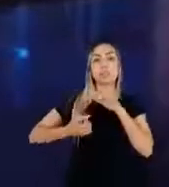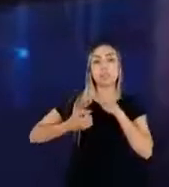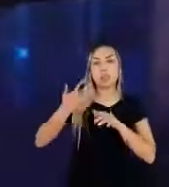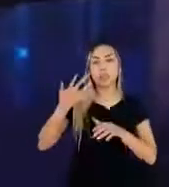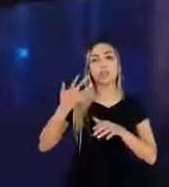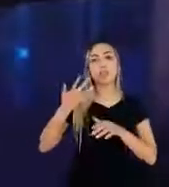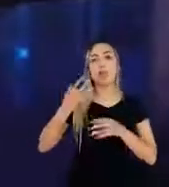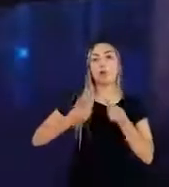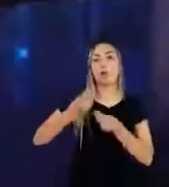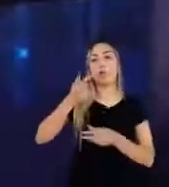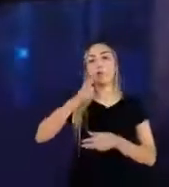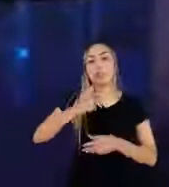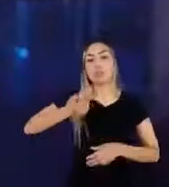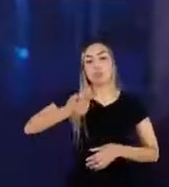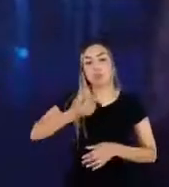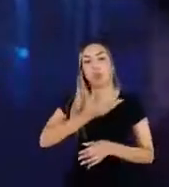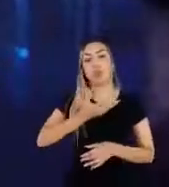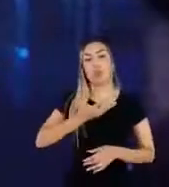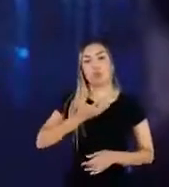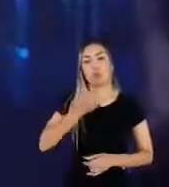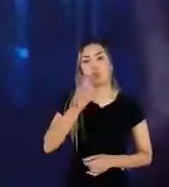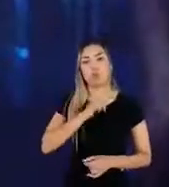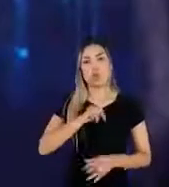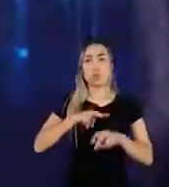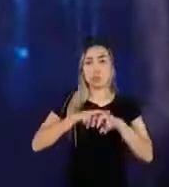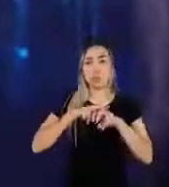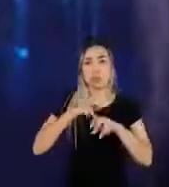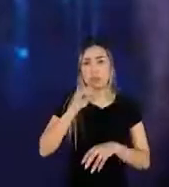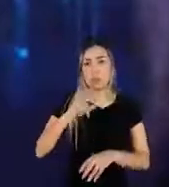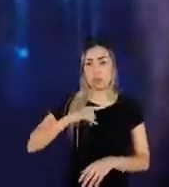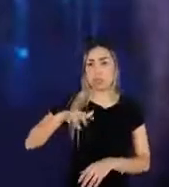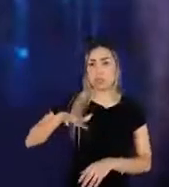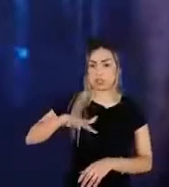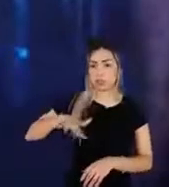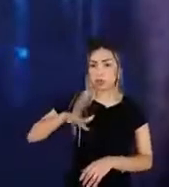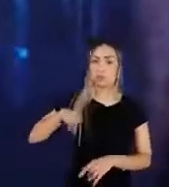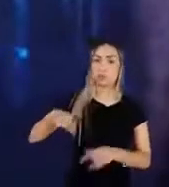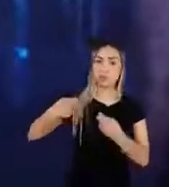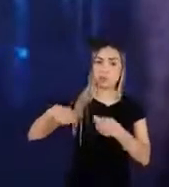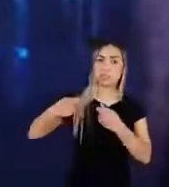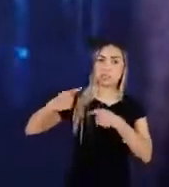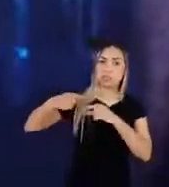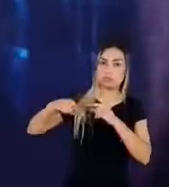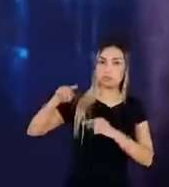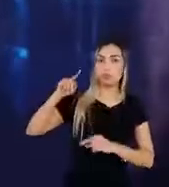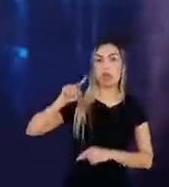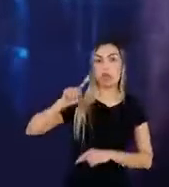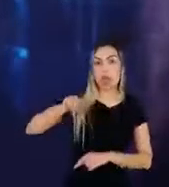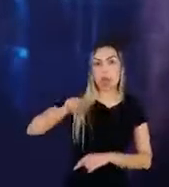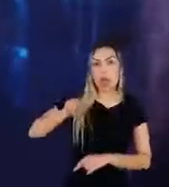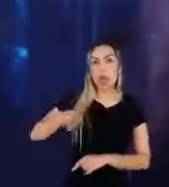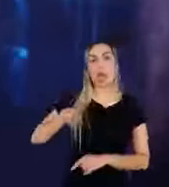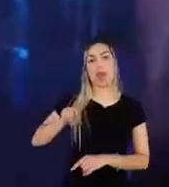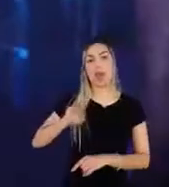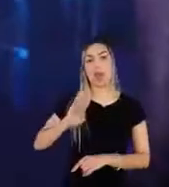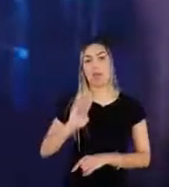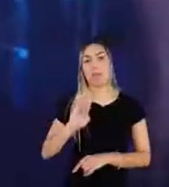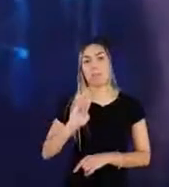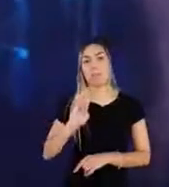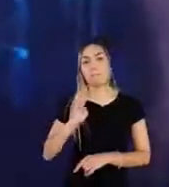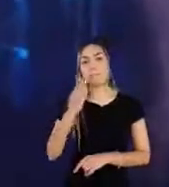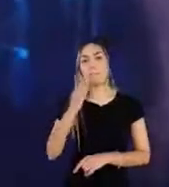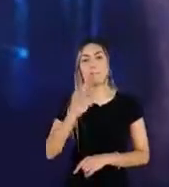inovação, né, e foi por isso que eu falei que se tem um setor que ainda precisa de uma alavancagem, é essa questão do biogás, como também no que diz respeito